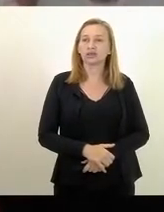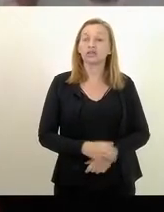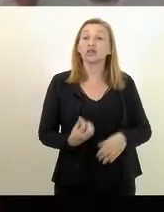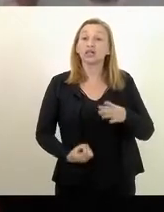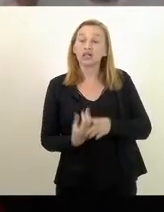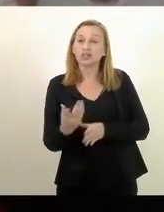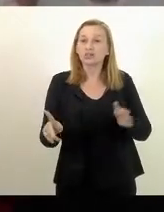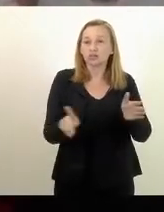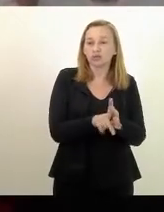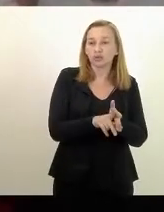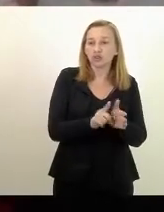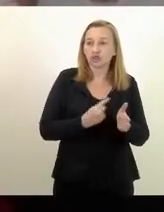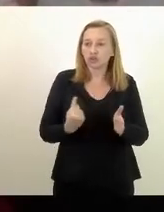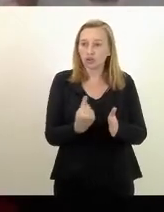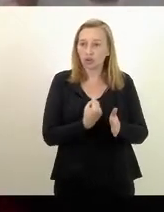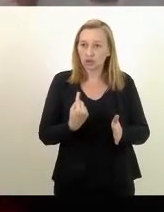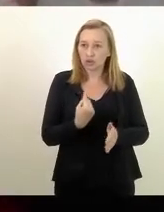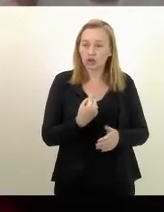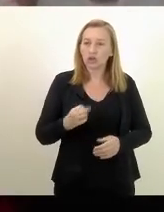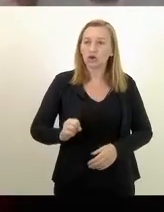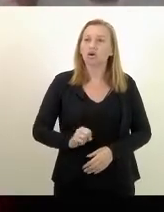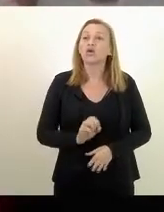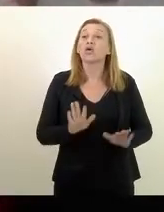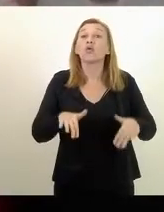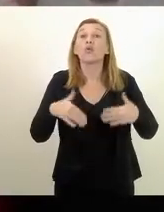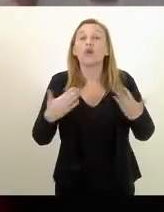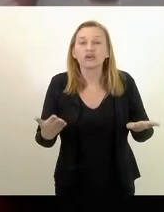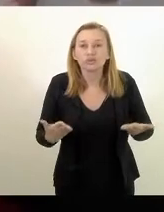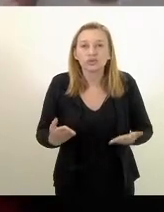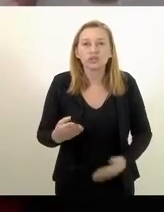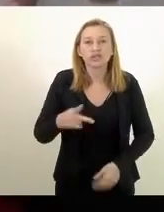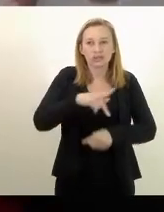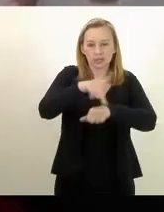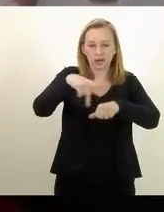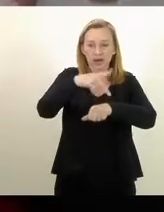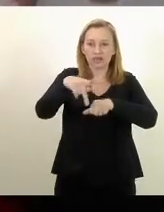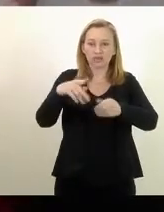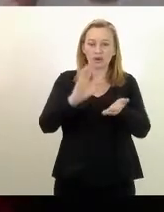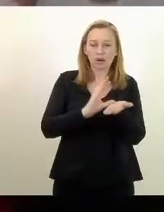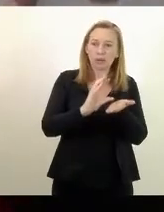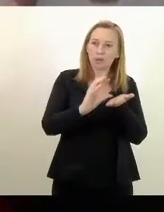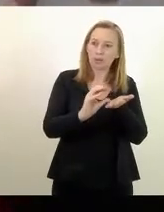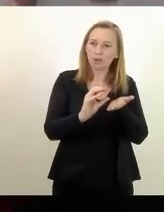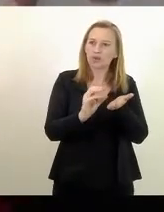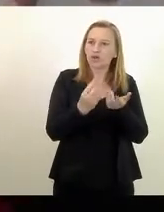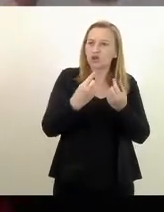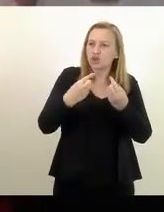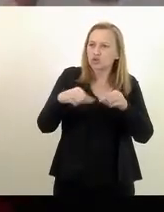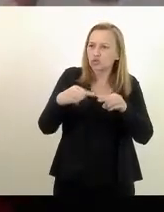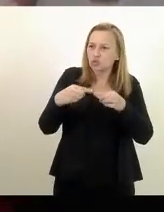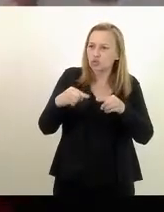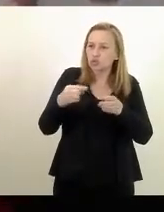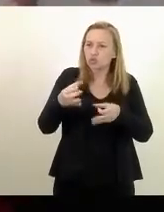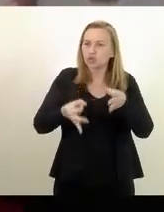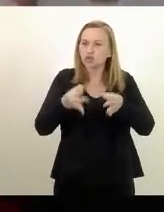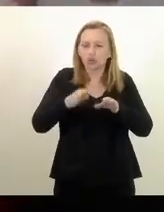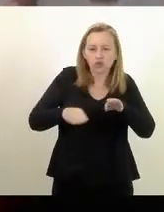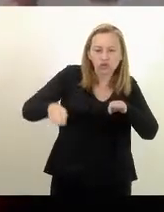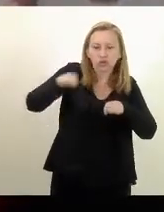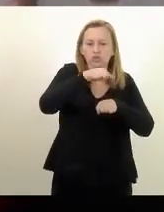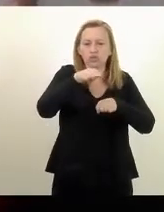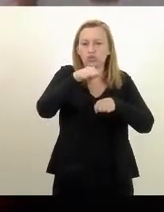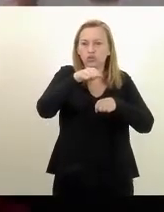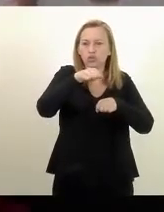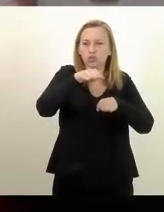projetos quanto esse país foi pautado na subjugação na submissão no